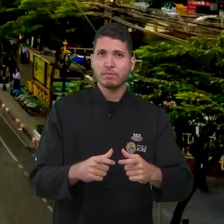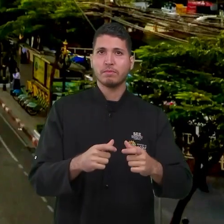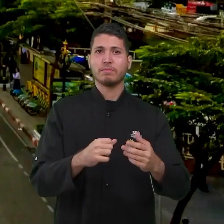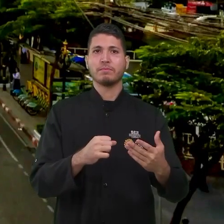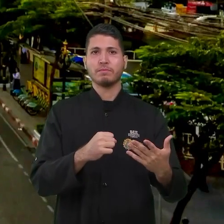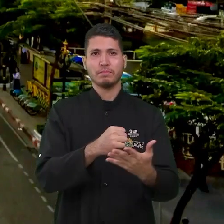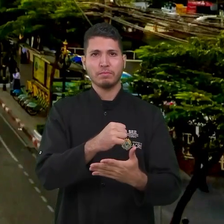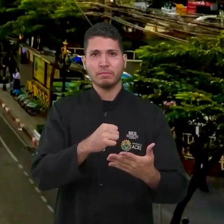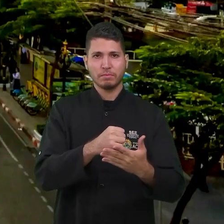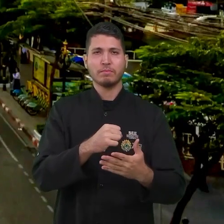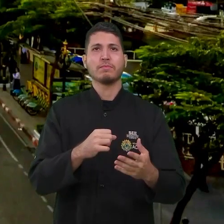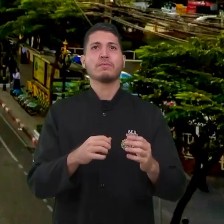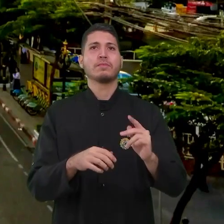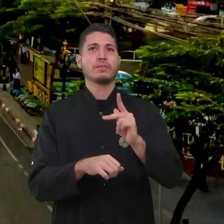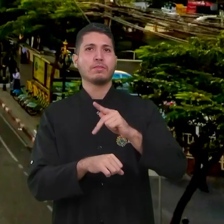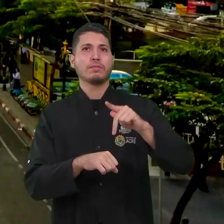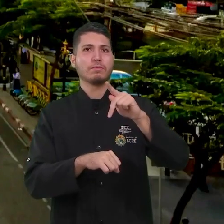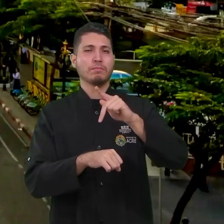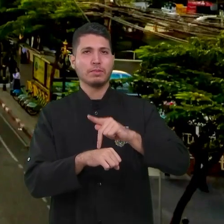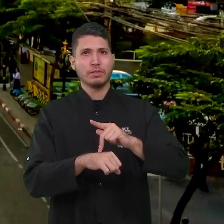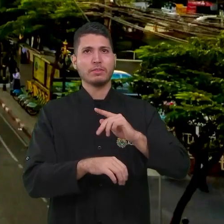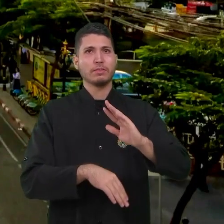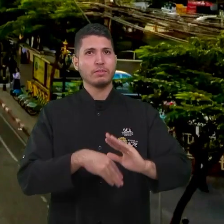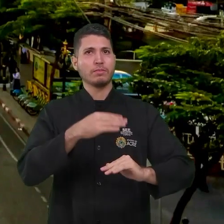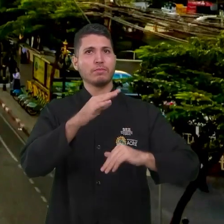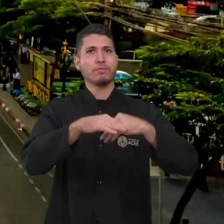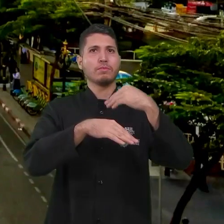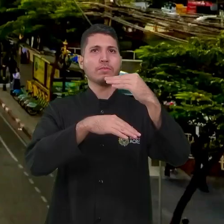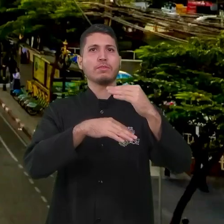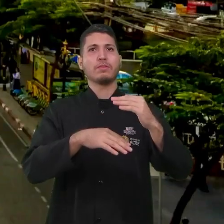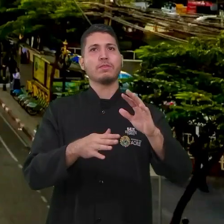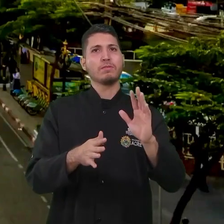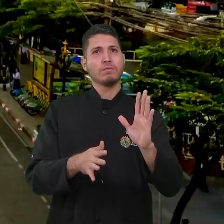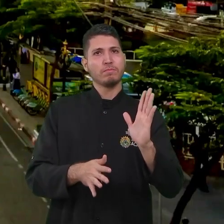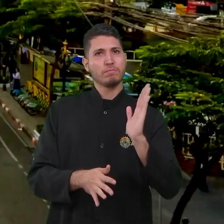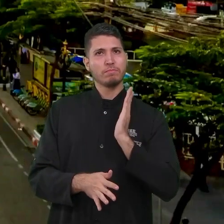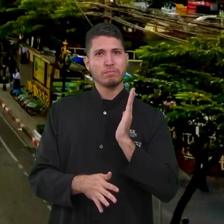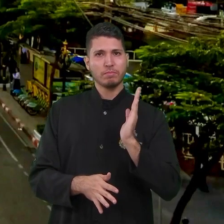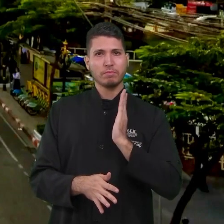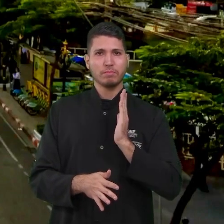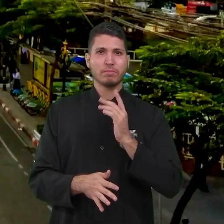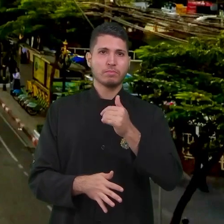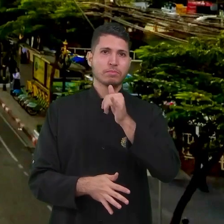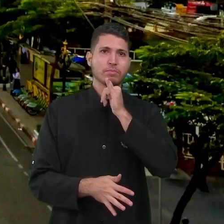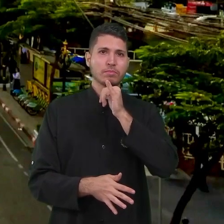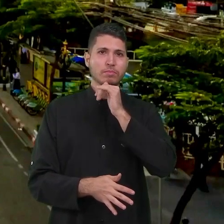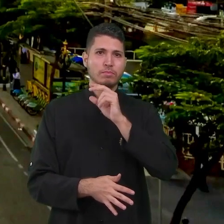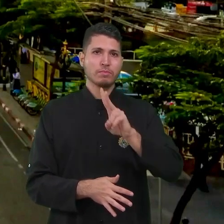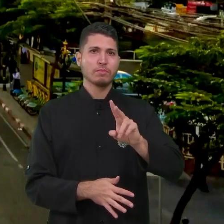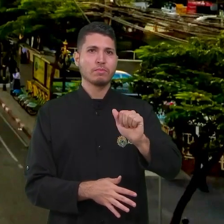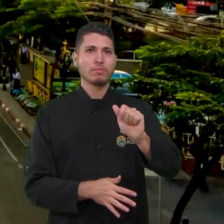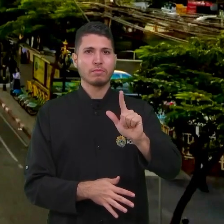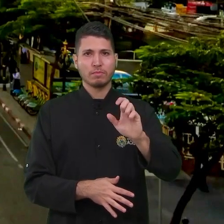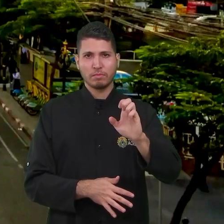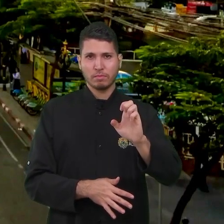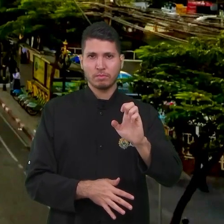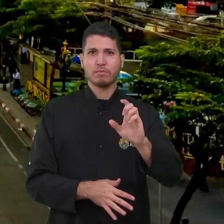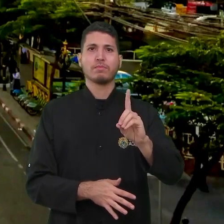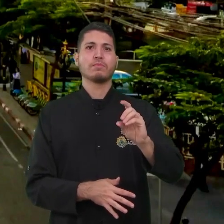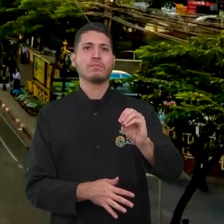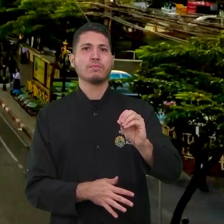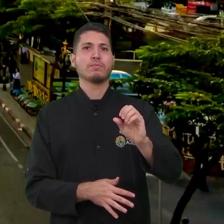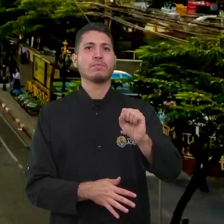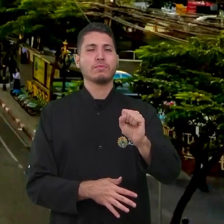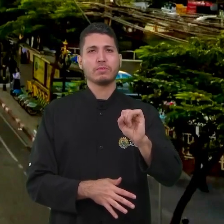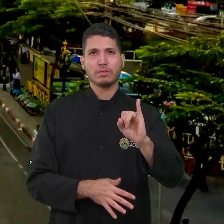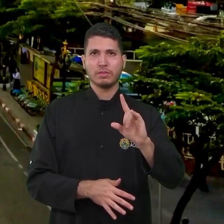basicamente em países desenvolvidos, ou seja, em países ricos, que é o caso aqui do Vale do Silício. A gente tem o exemplo também